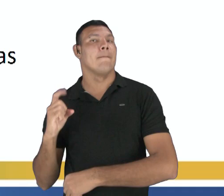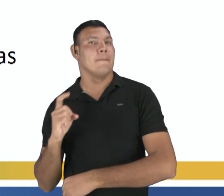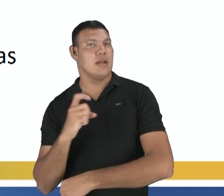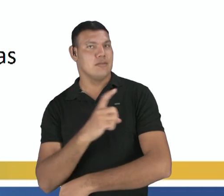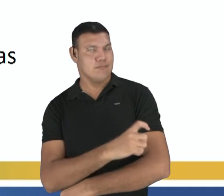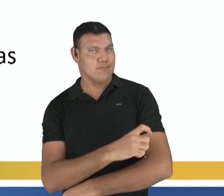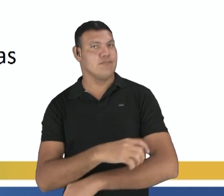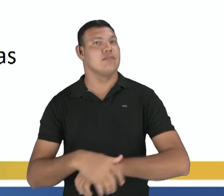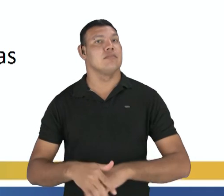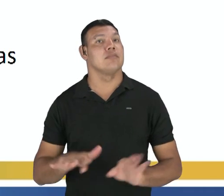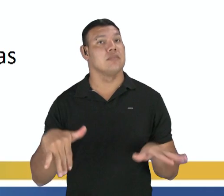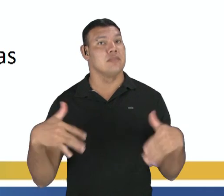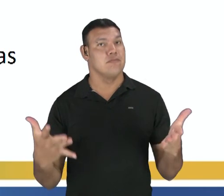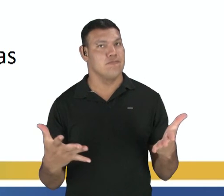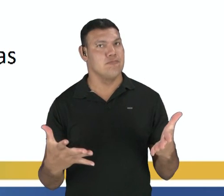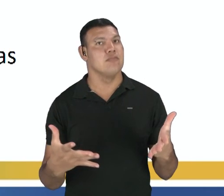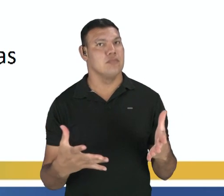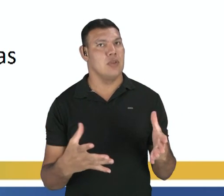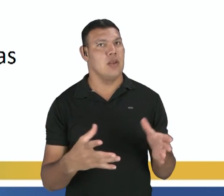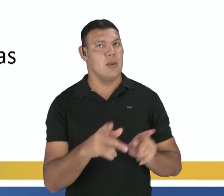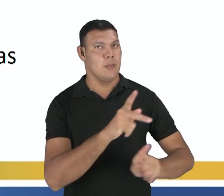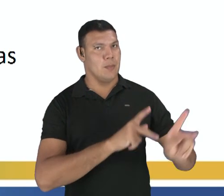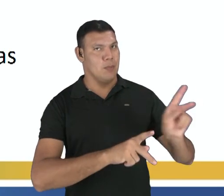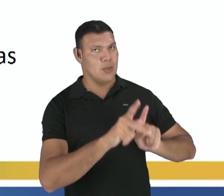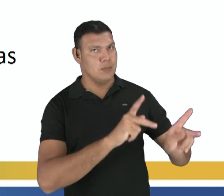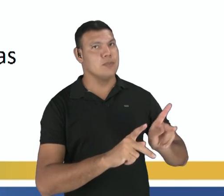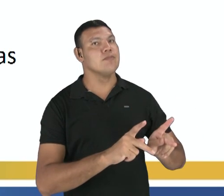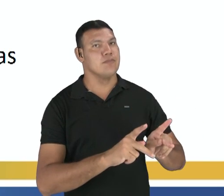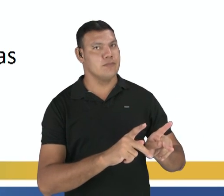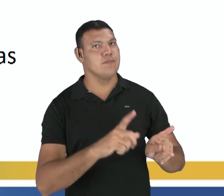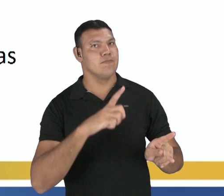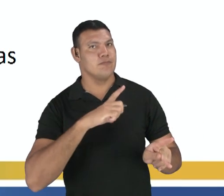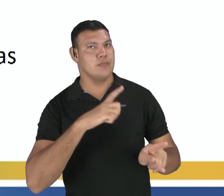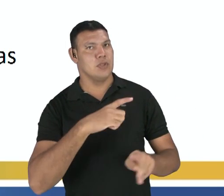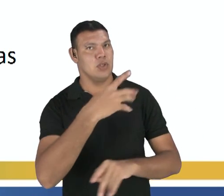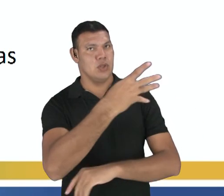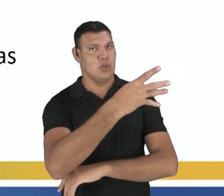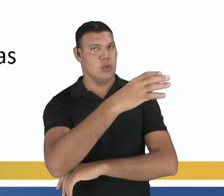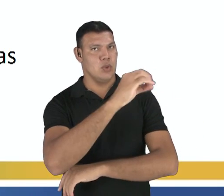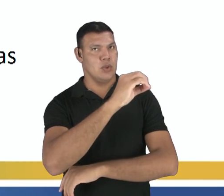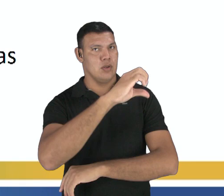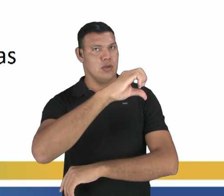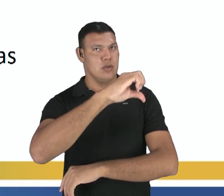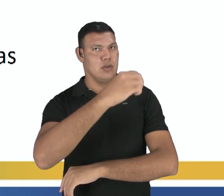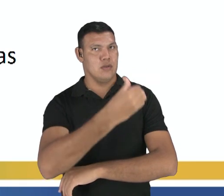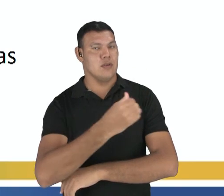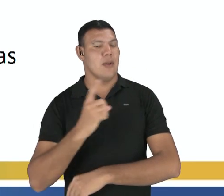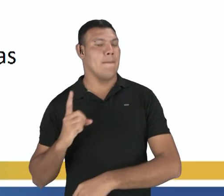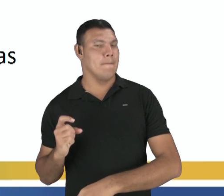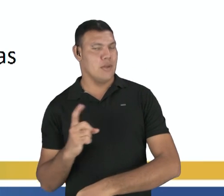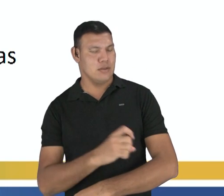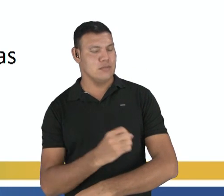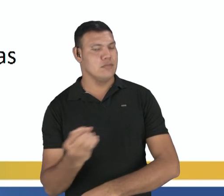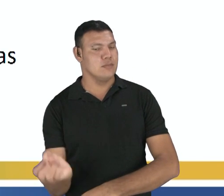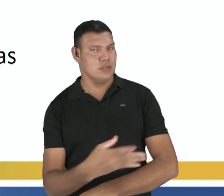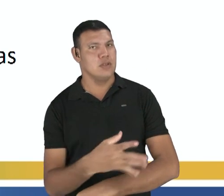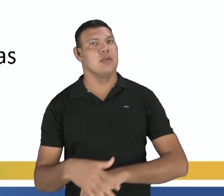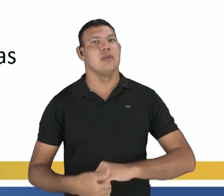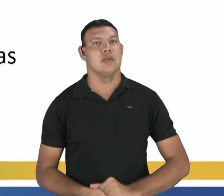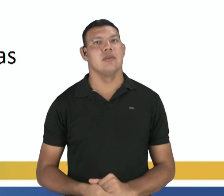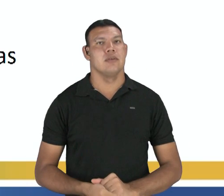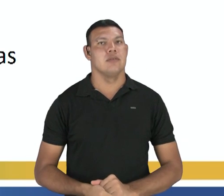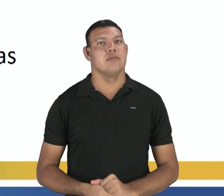4.096 bactérias. Portanto, a cultura terá 4.096 bactérias